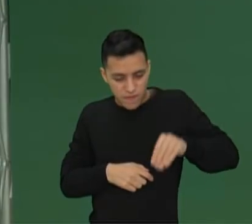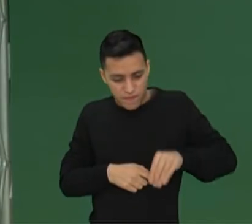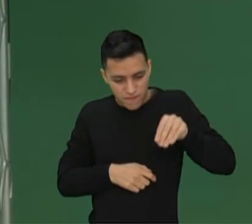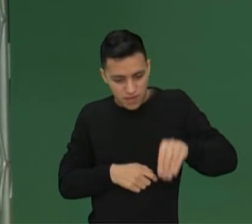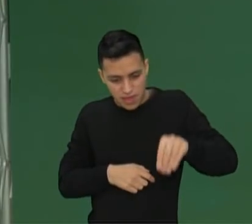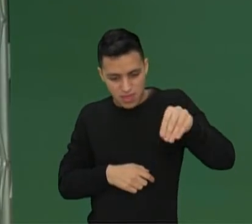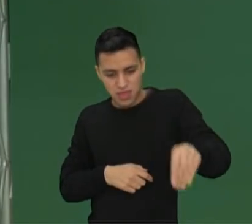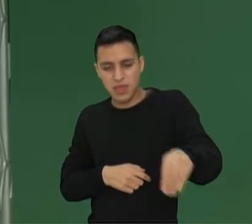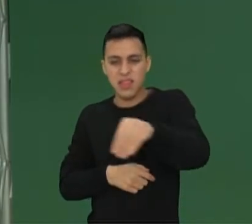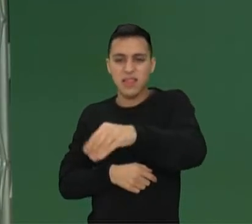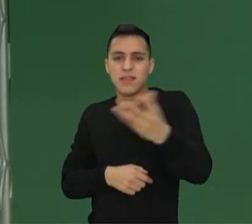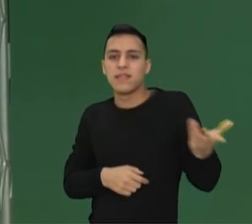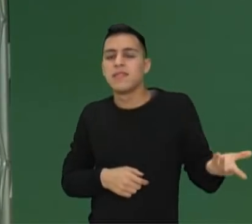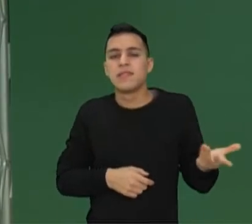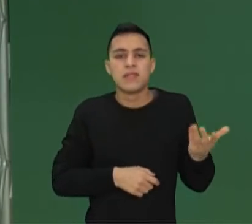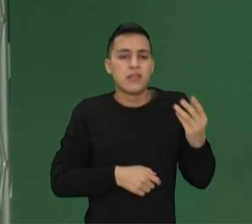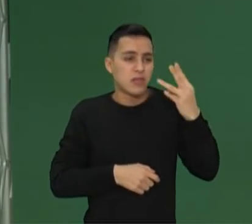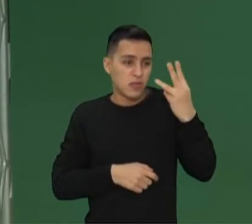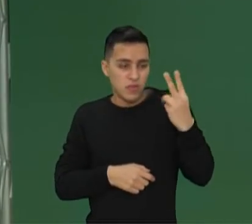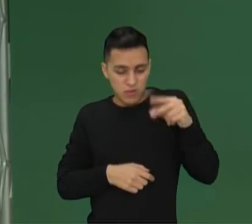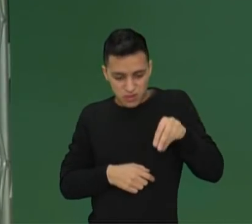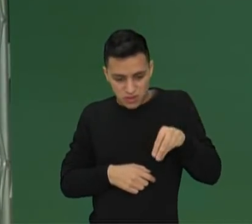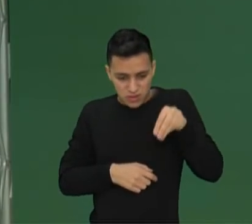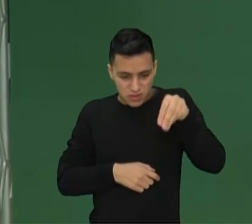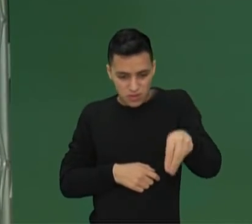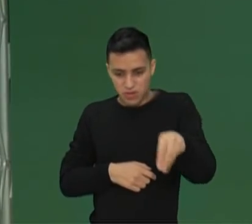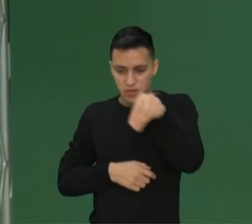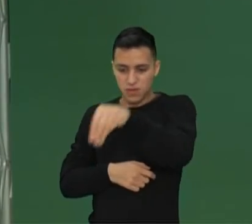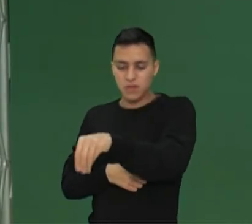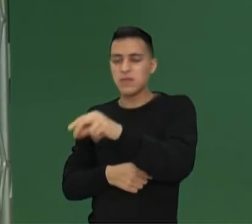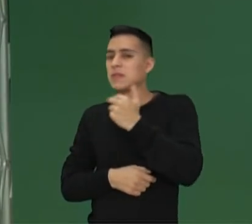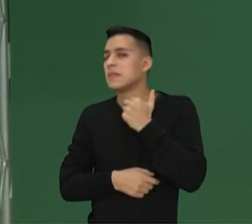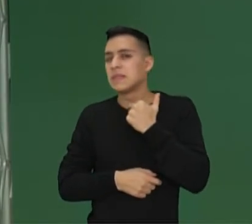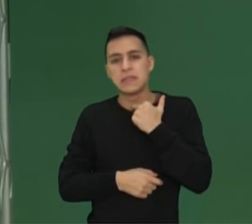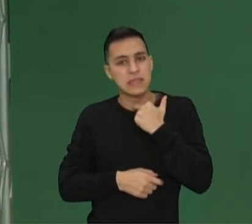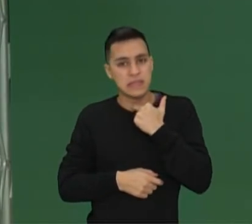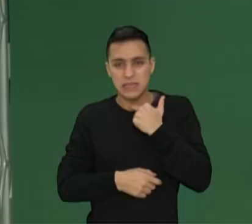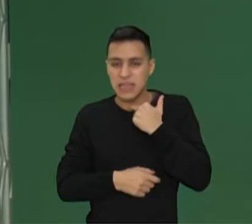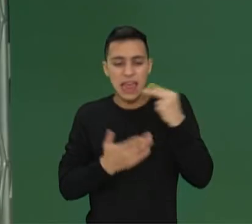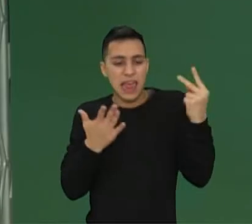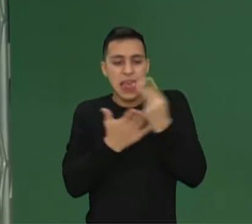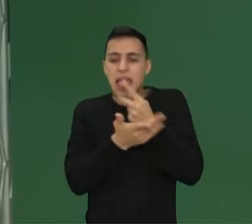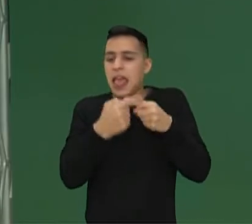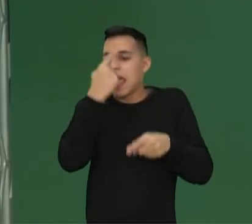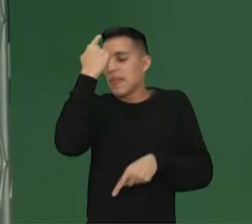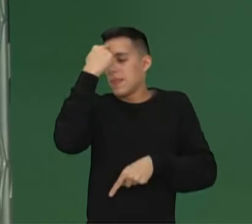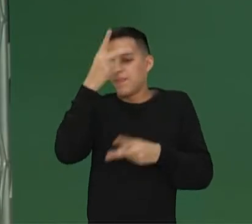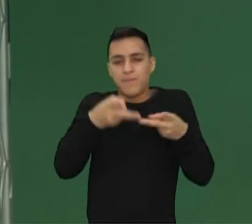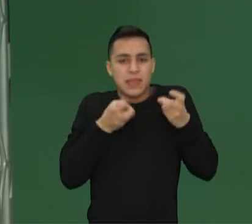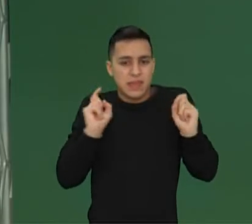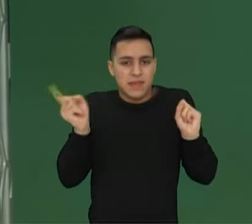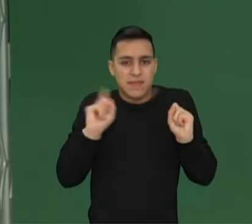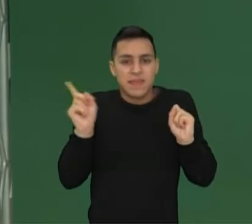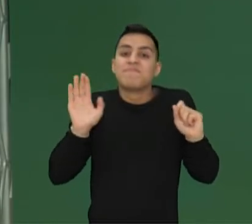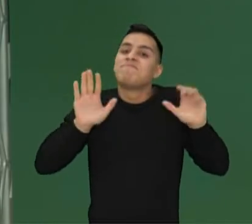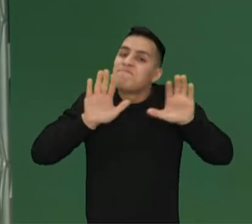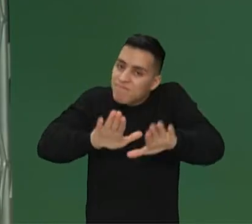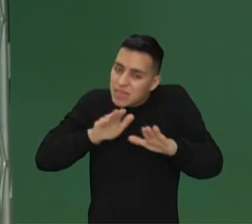casas, ou ele anda 2 para frente e 2 para o lado. Então ele erra às vezes sem perceber,